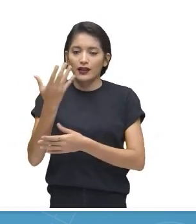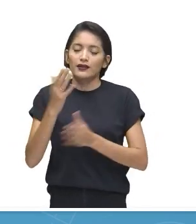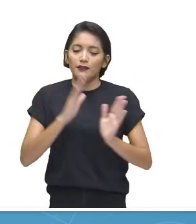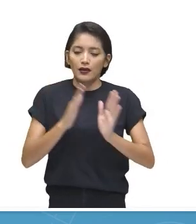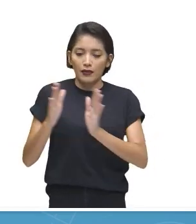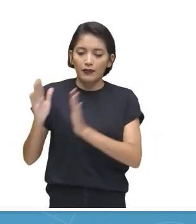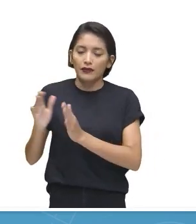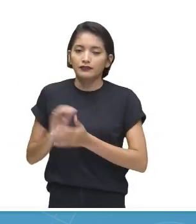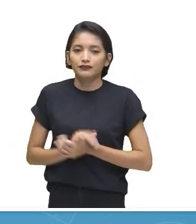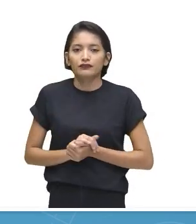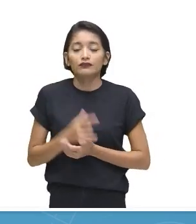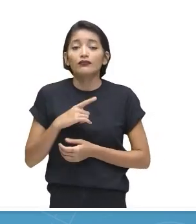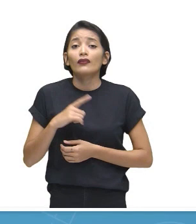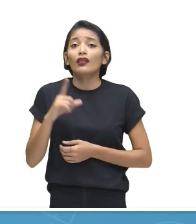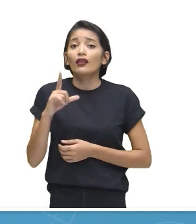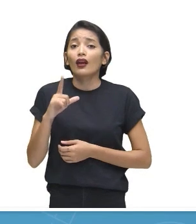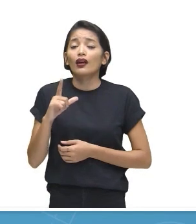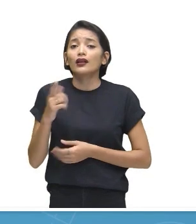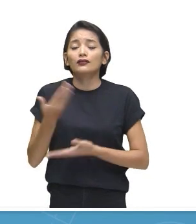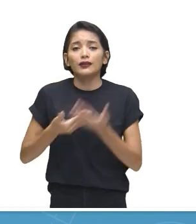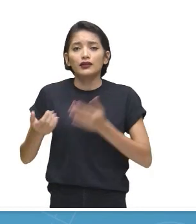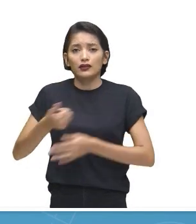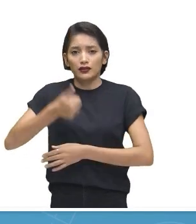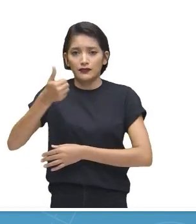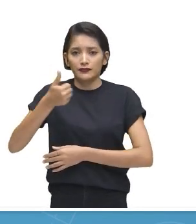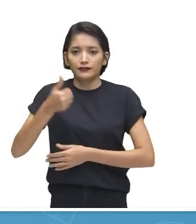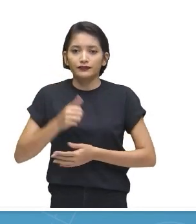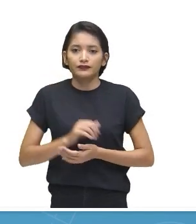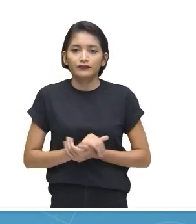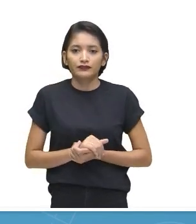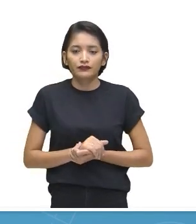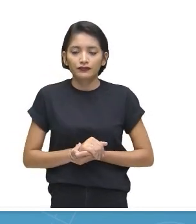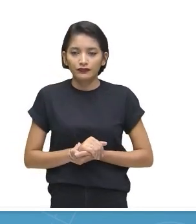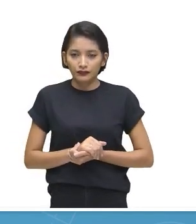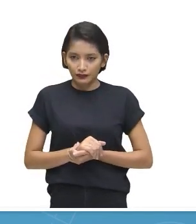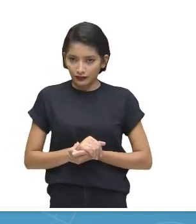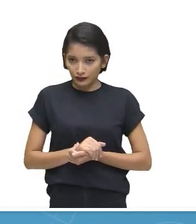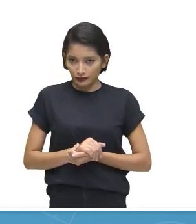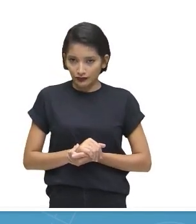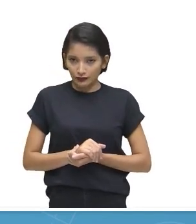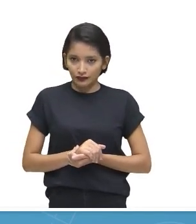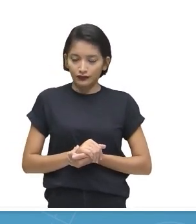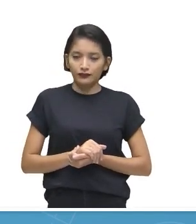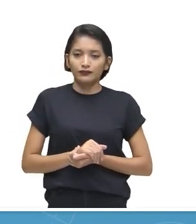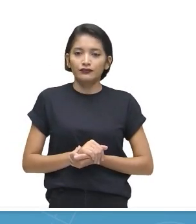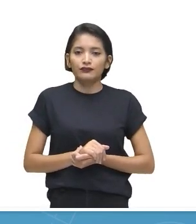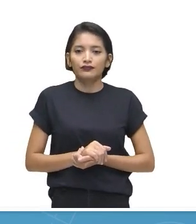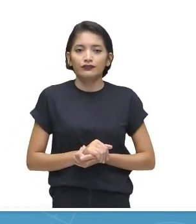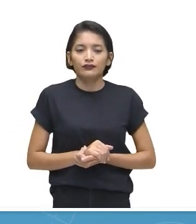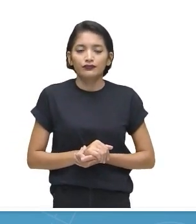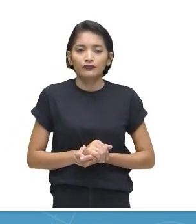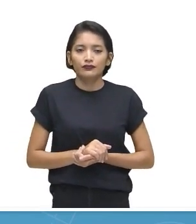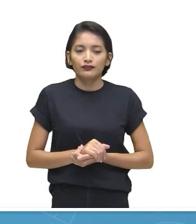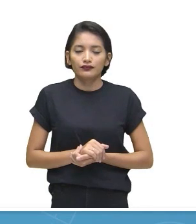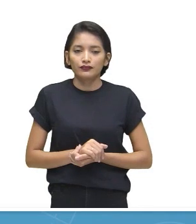gente tem alguma participação da nossa questão de número 1? A gente está observando ali, então, olha só.